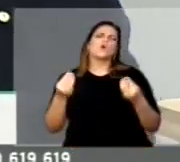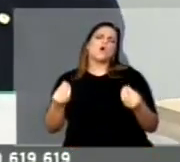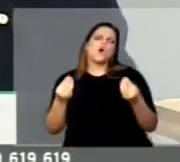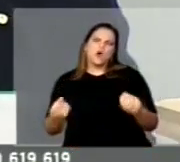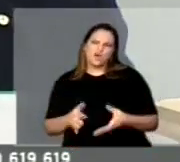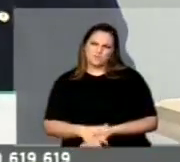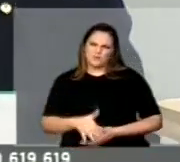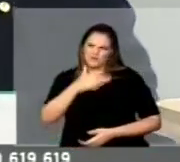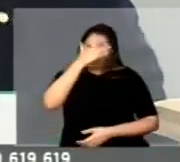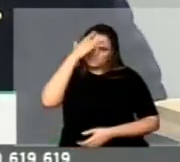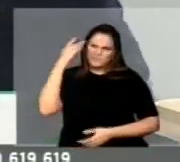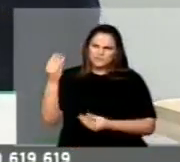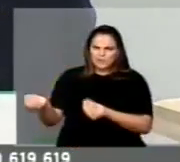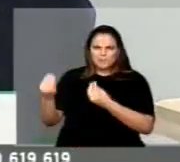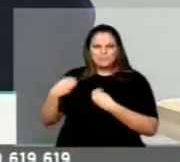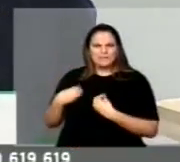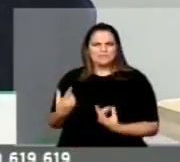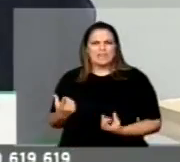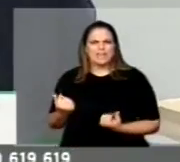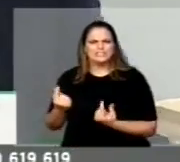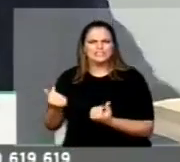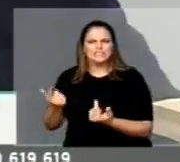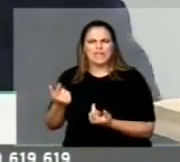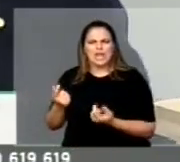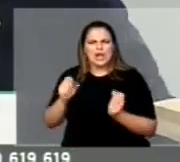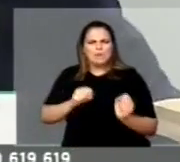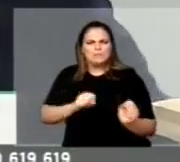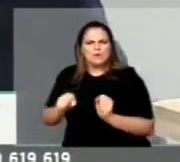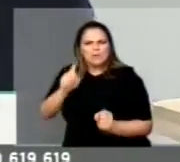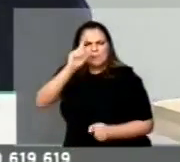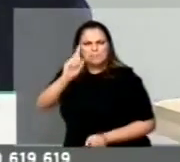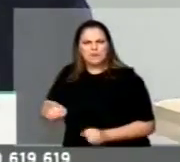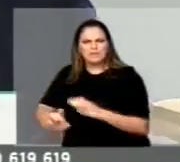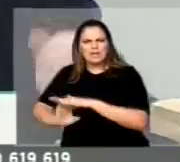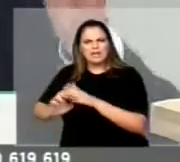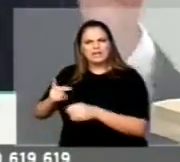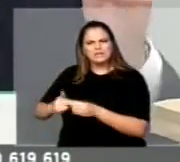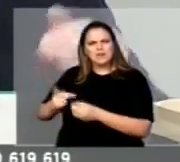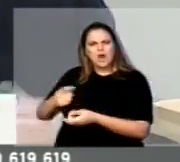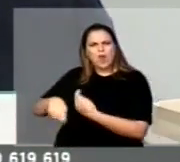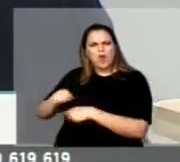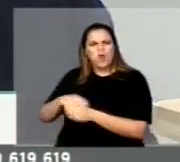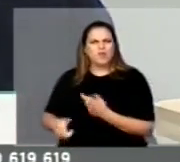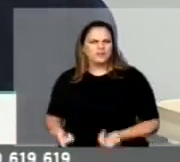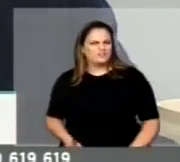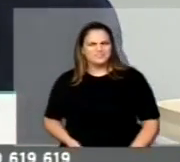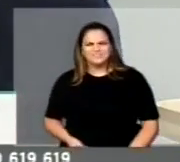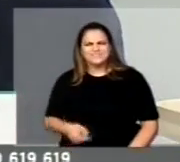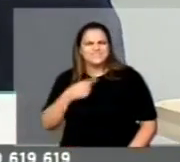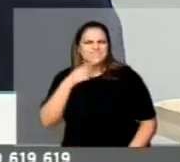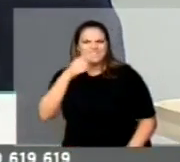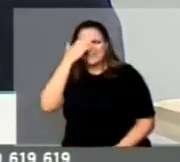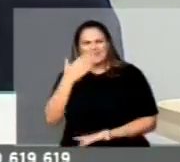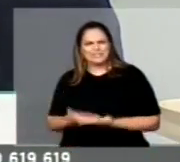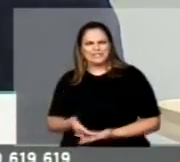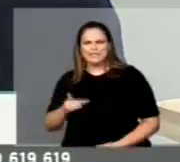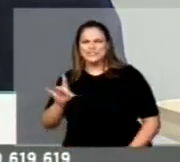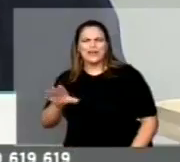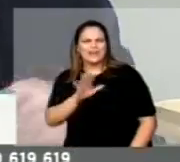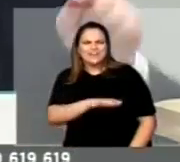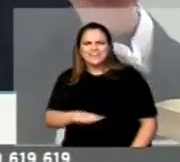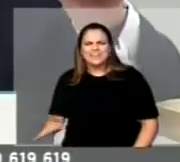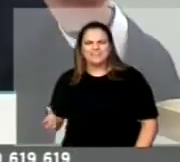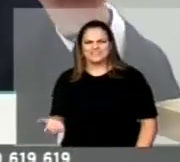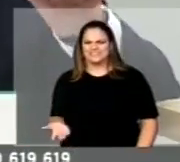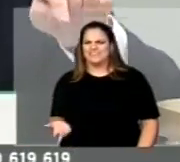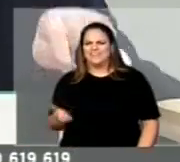de Petrolão, ou poder na Petrobras, para poder fazer A, ou B, ou C? Só uma criança pode acreditar nisso na política. E